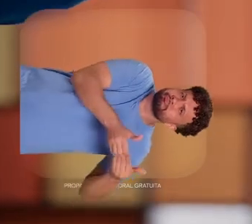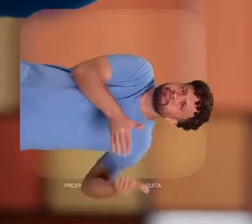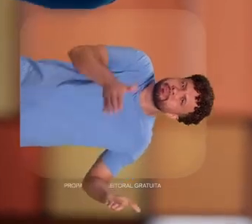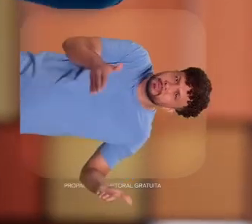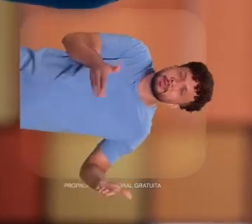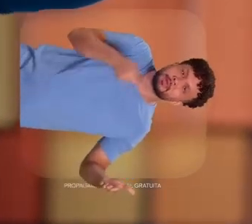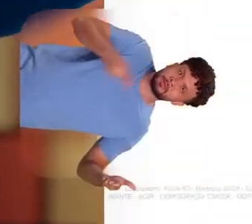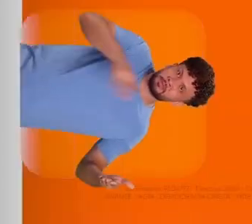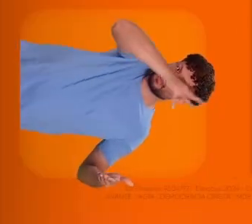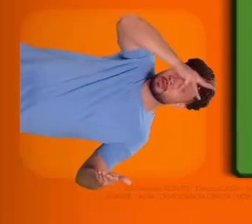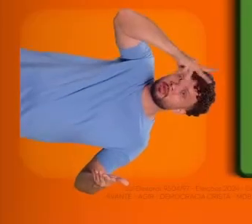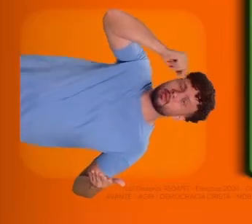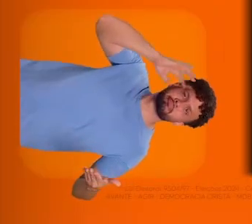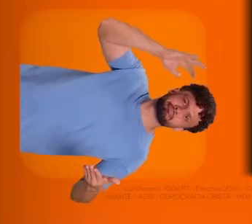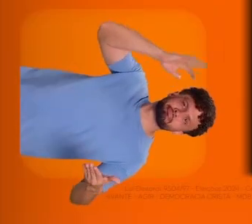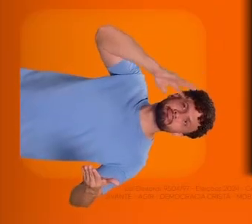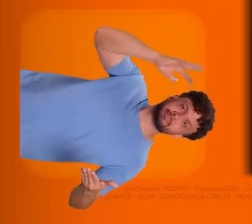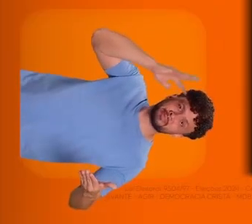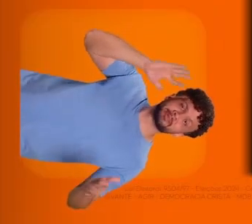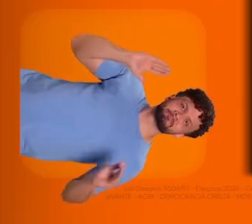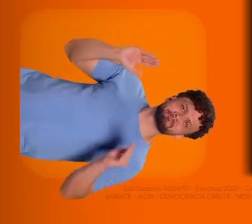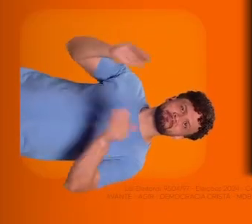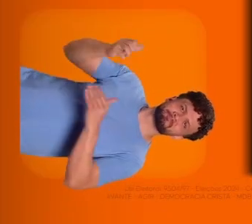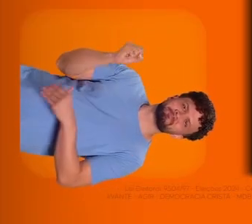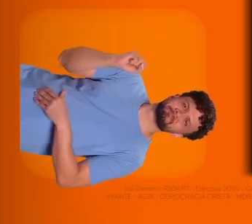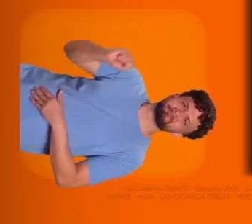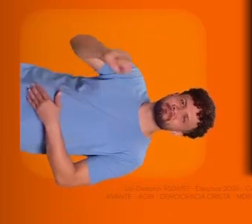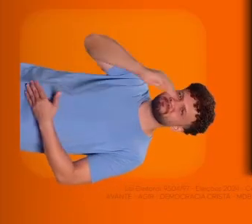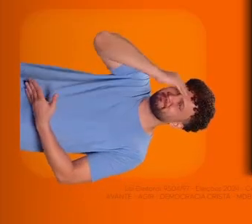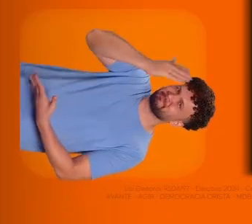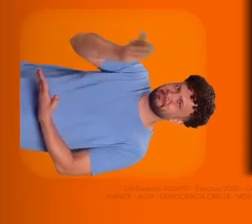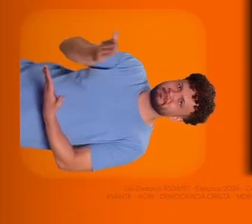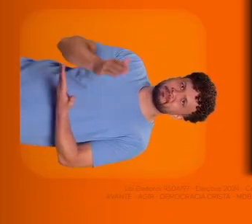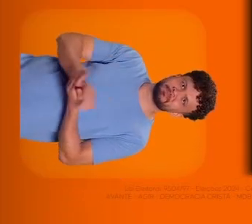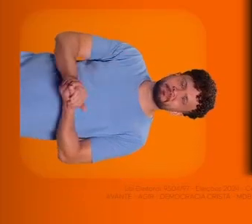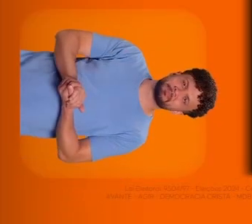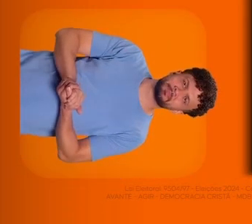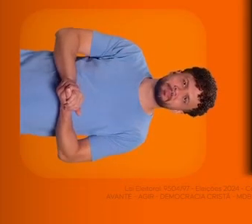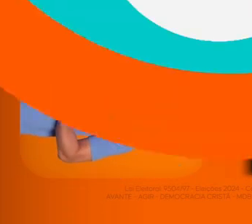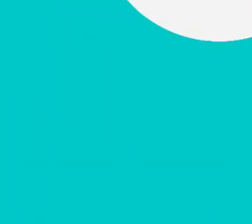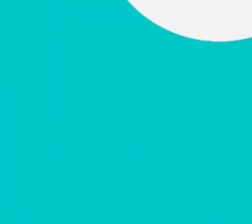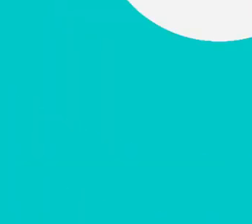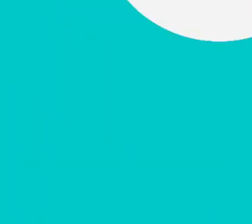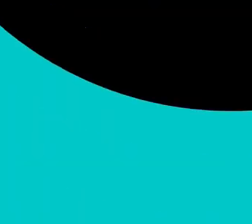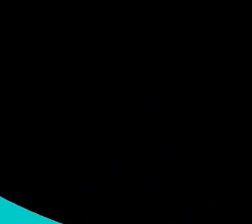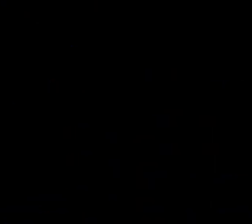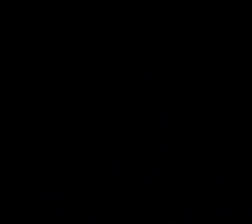Manaus que tanto amamos. Davi 70, o caminho certo e seguro.